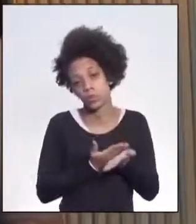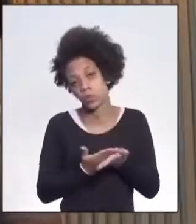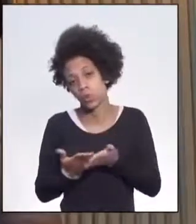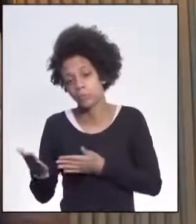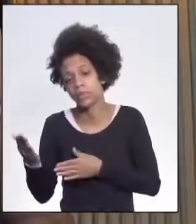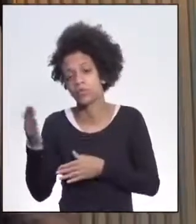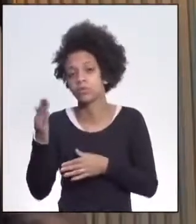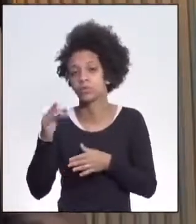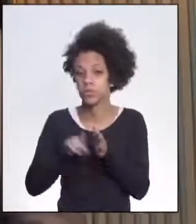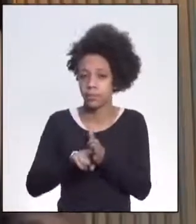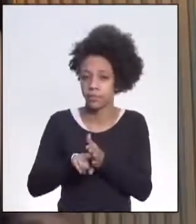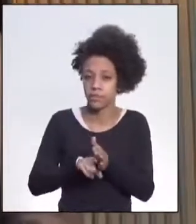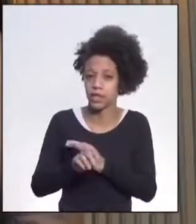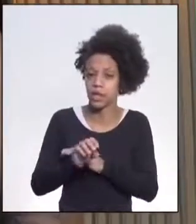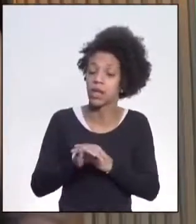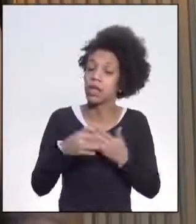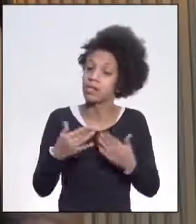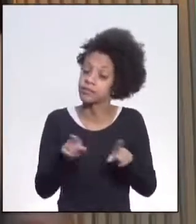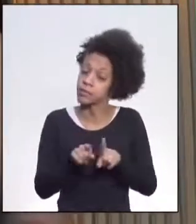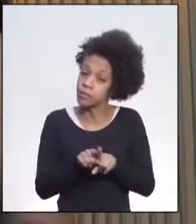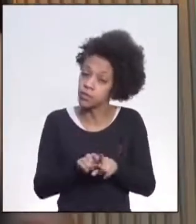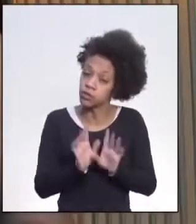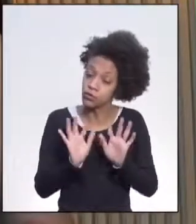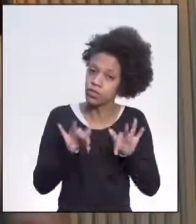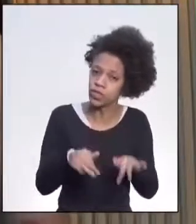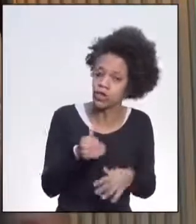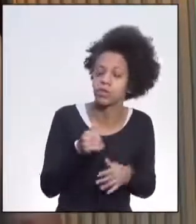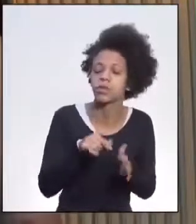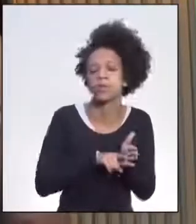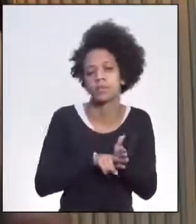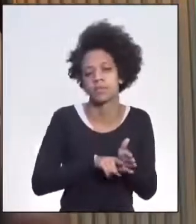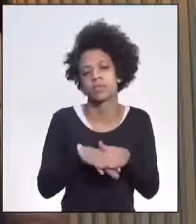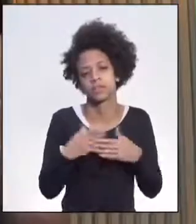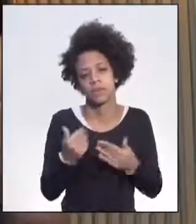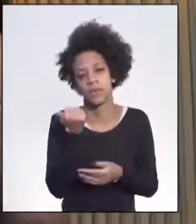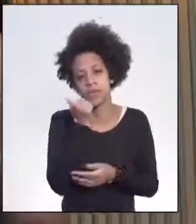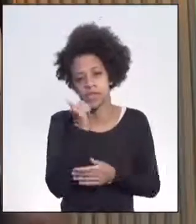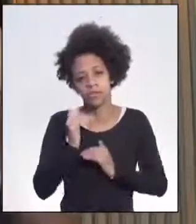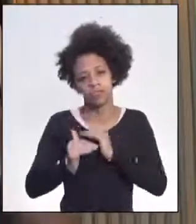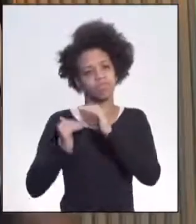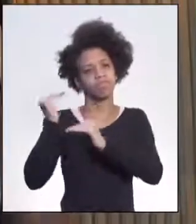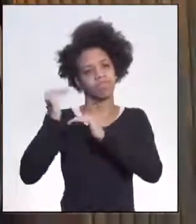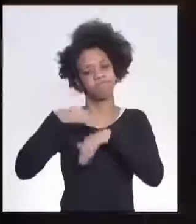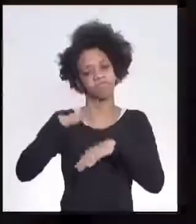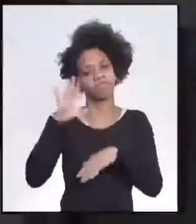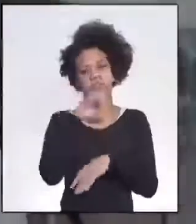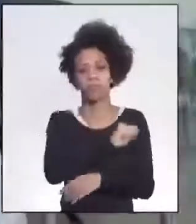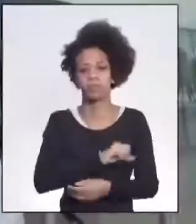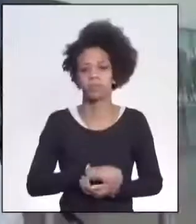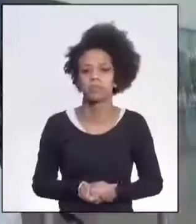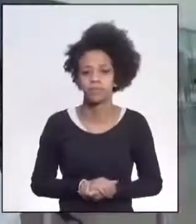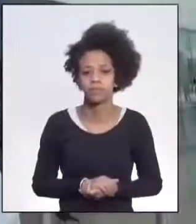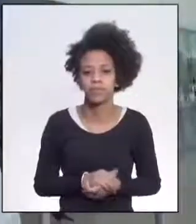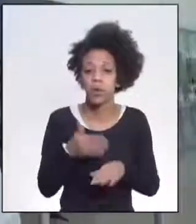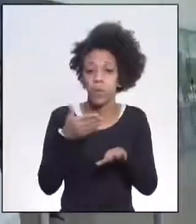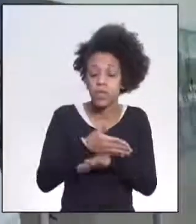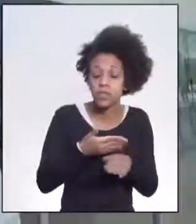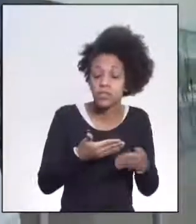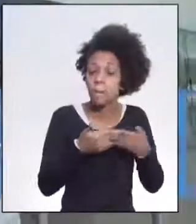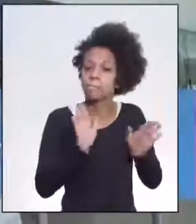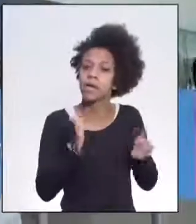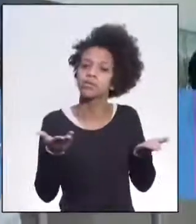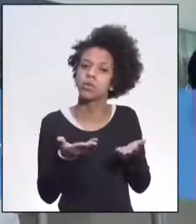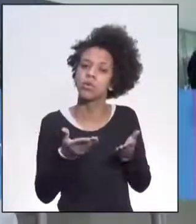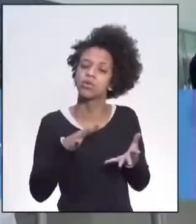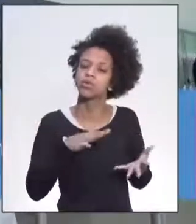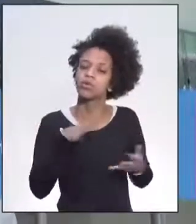da pesquisa e no final da pesquisa, consequentemente, a ciência avançará mais rapidamente. O acesso aberto hoje no